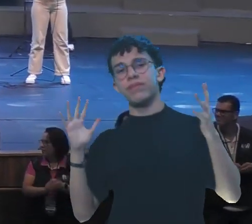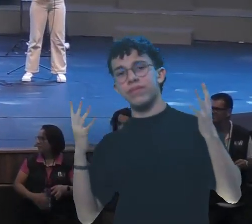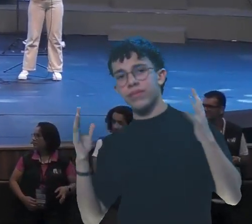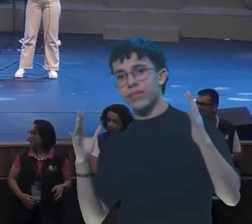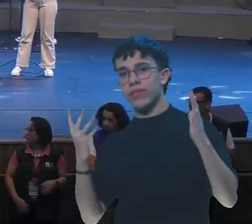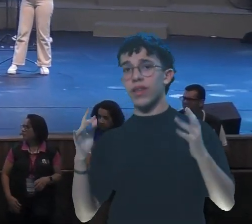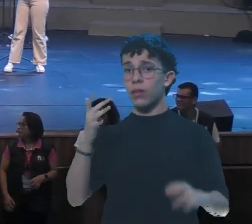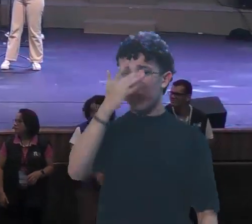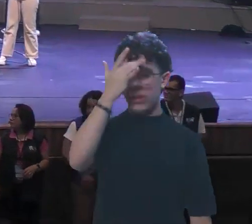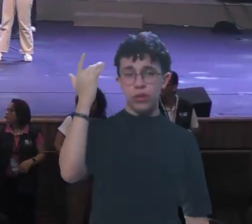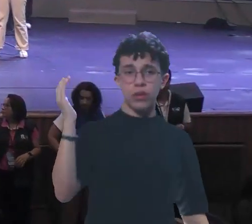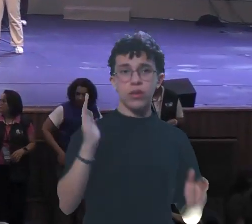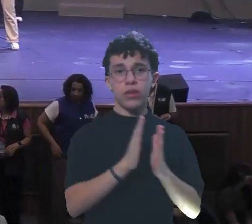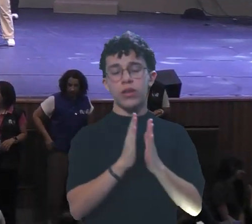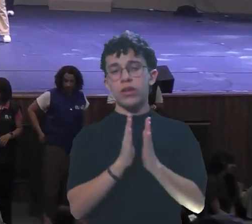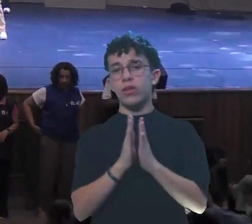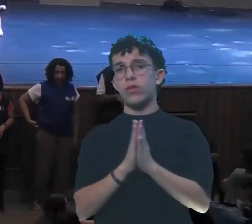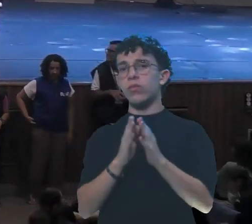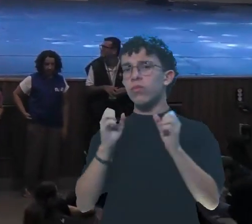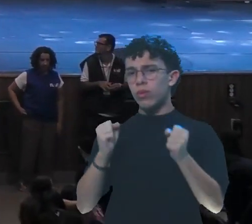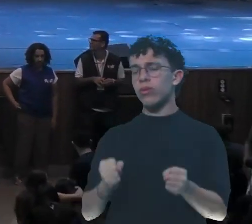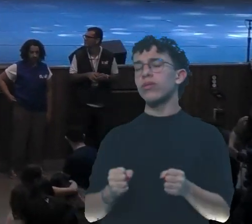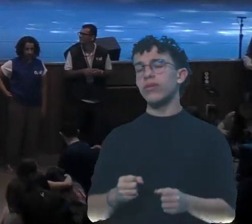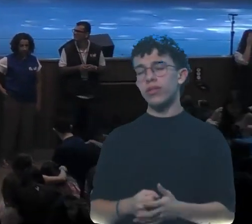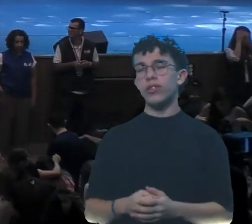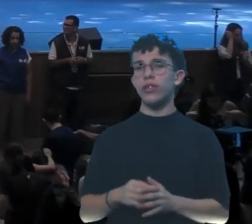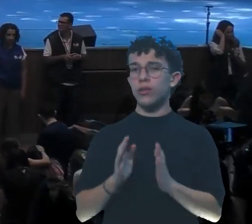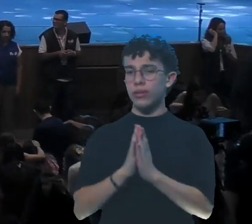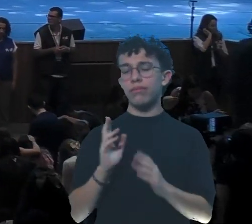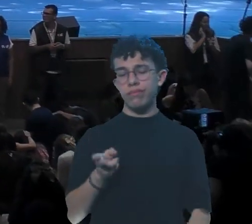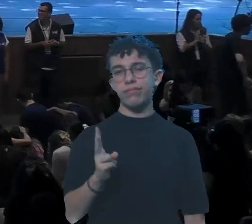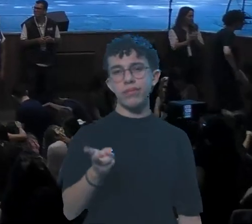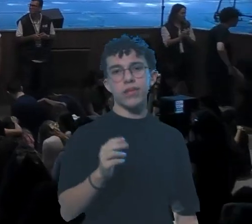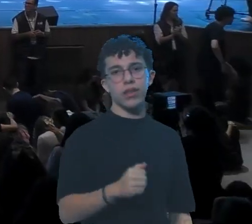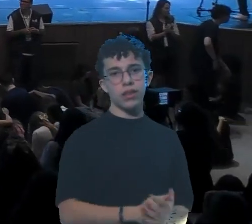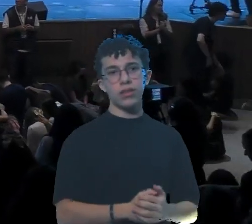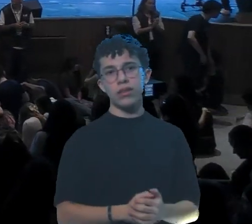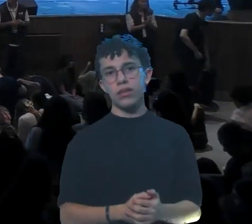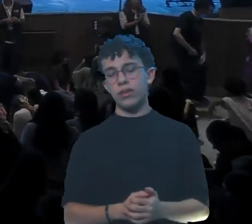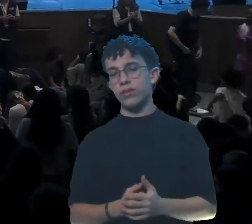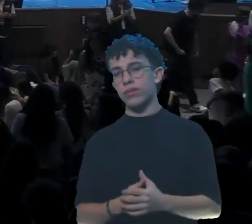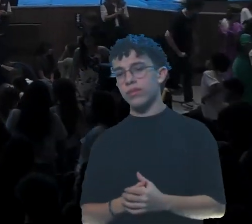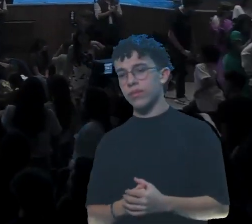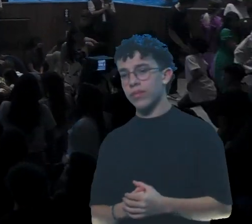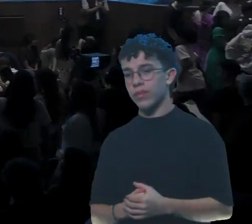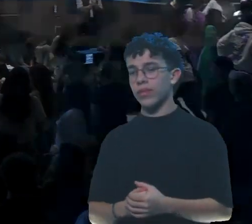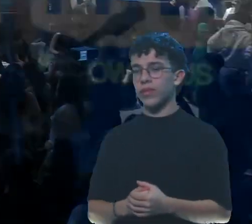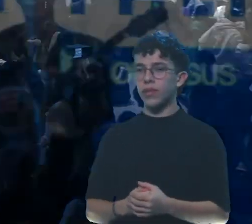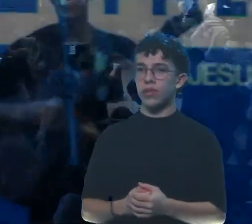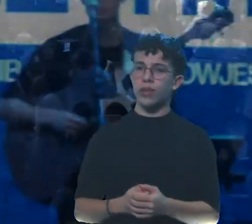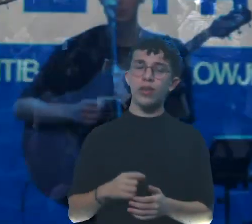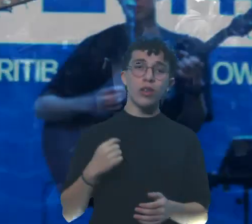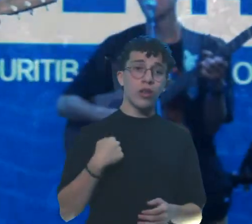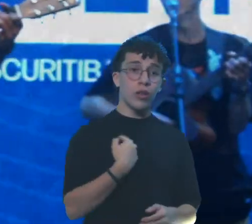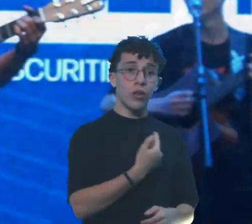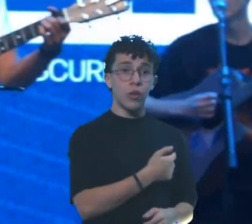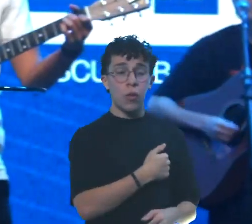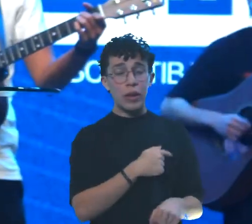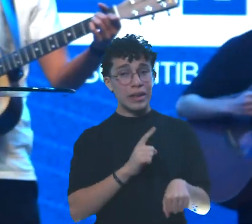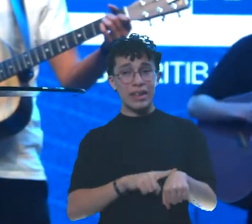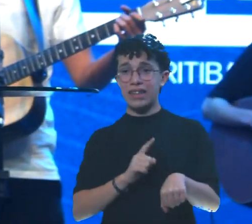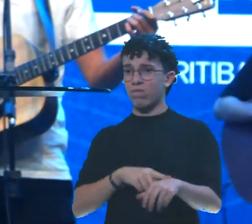O pessoal que está orando aqui, pode continuar orando aí no lugar de vocês. A gente já tá bem estourado com o tempo,